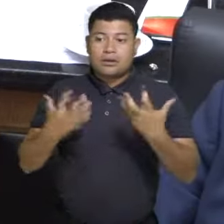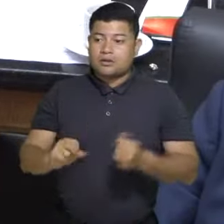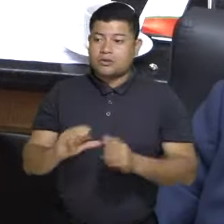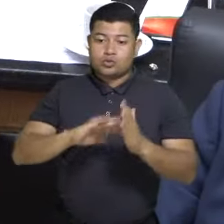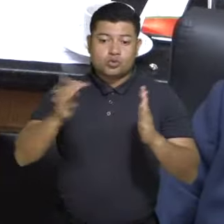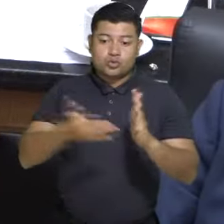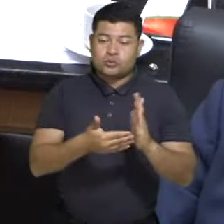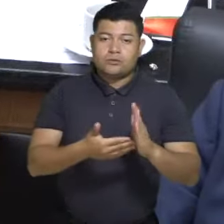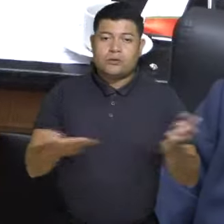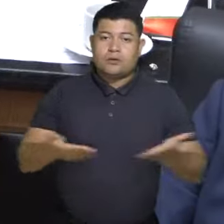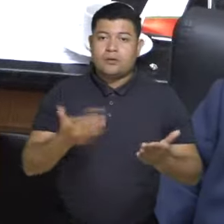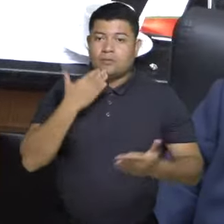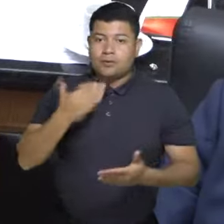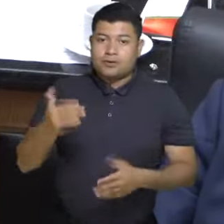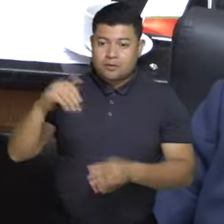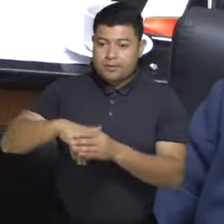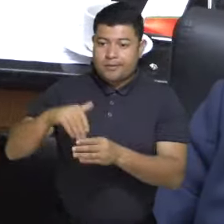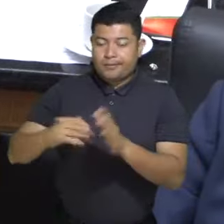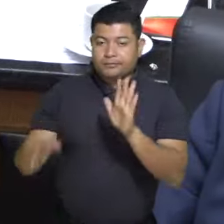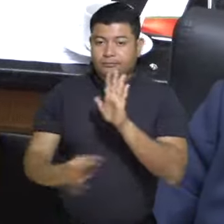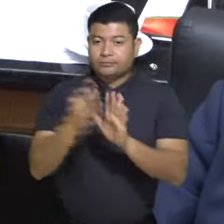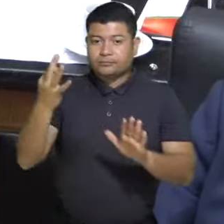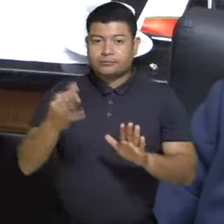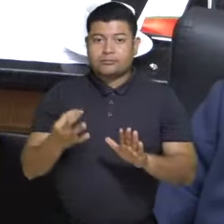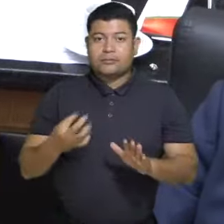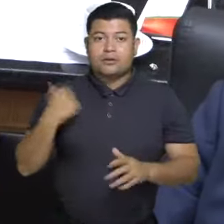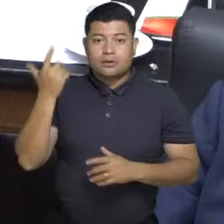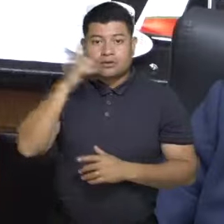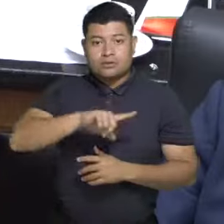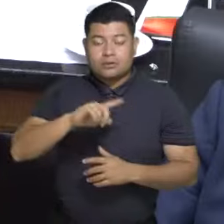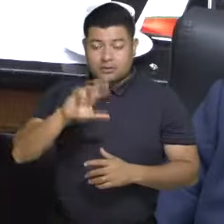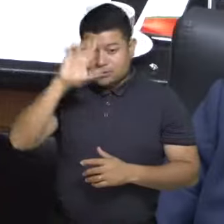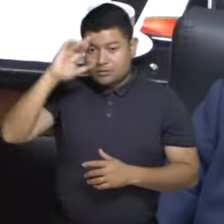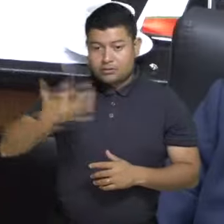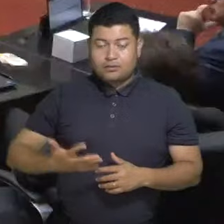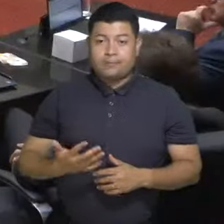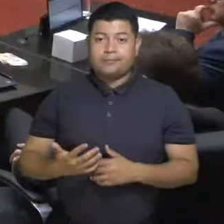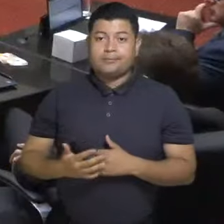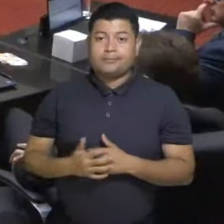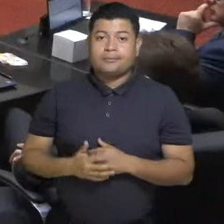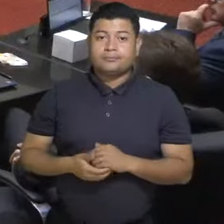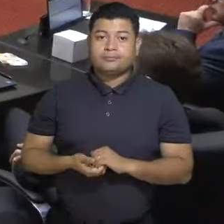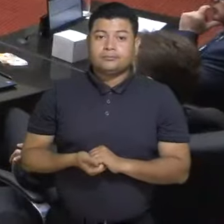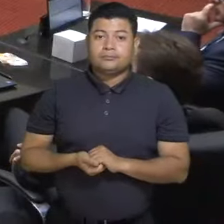nós pedimos o voto favorável ao destaque justamente para corrigir o pacote que aí veio.